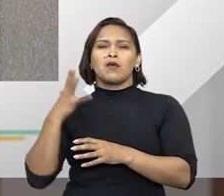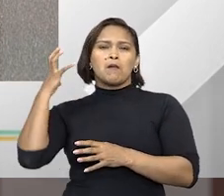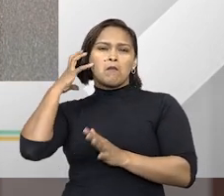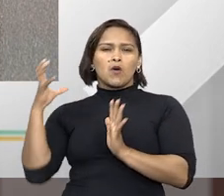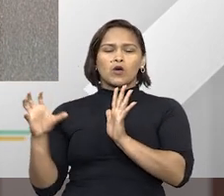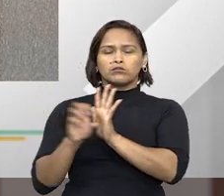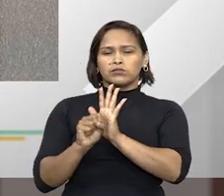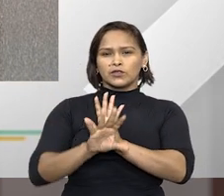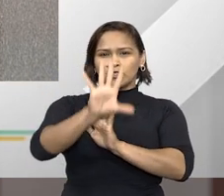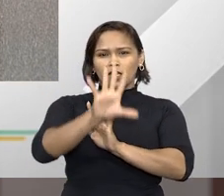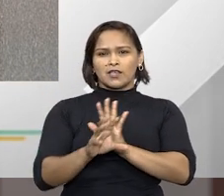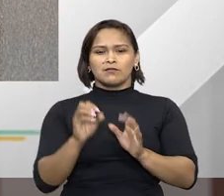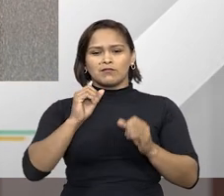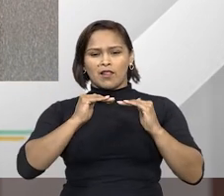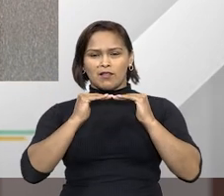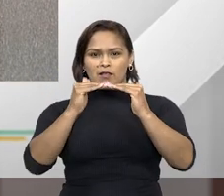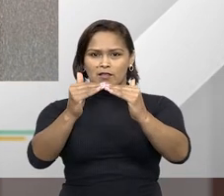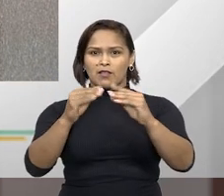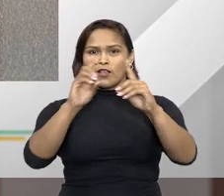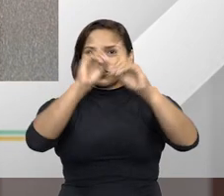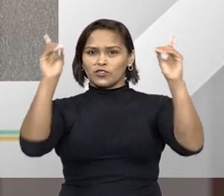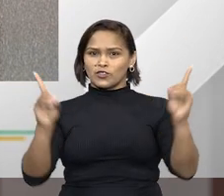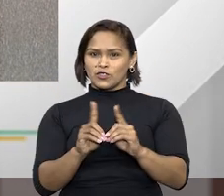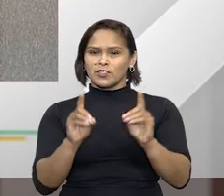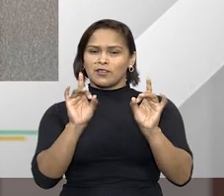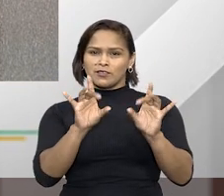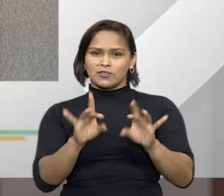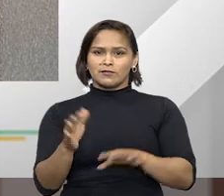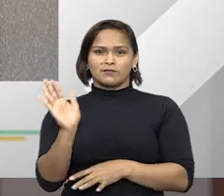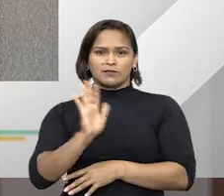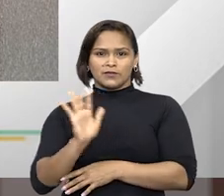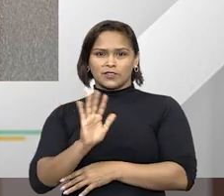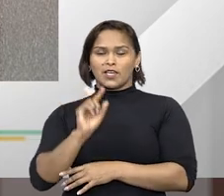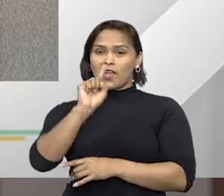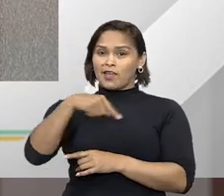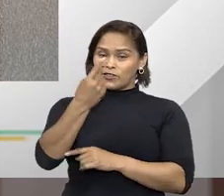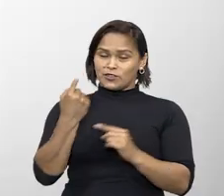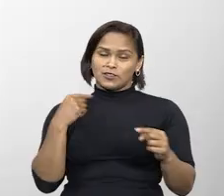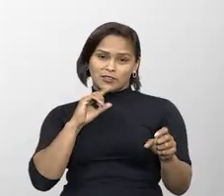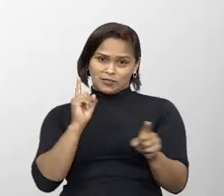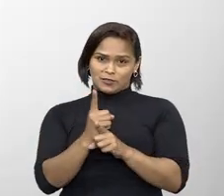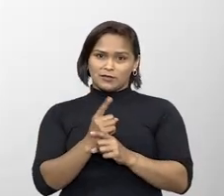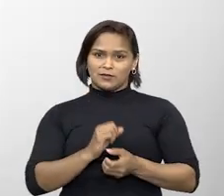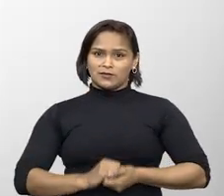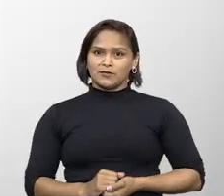pelas plataformas digitais de sua preferência. Tchau, tchau. A gente se encontra.